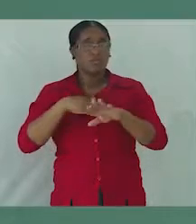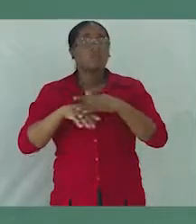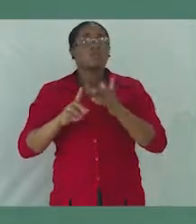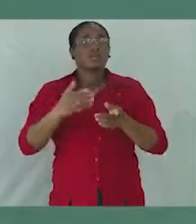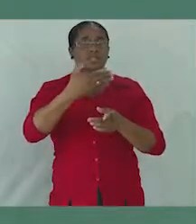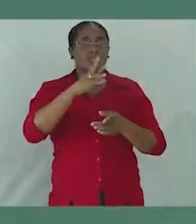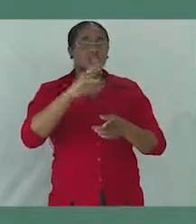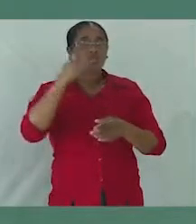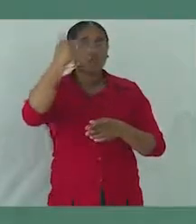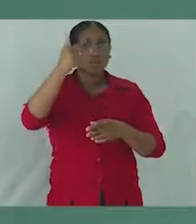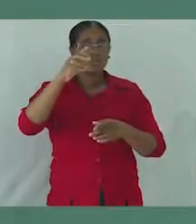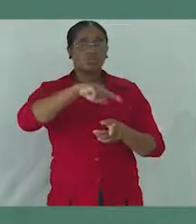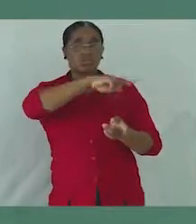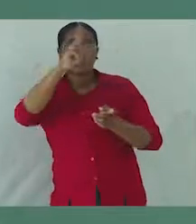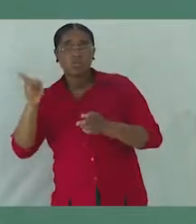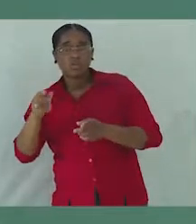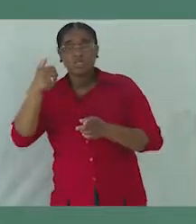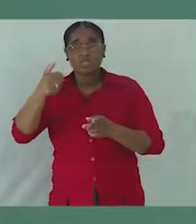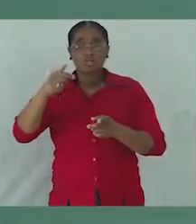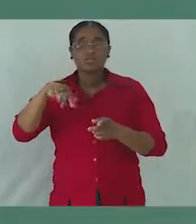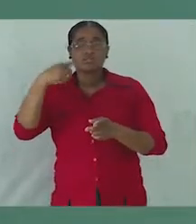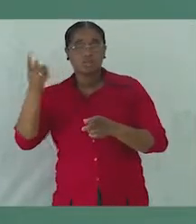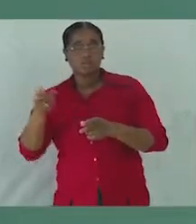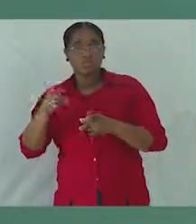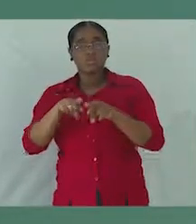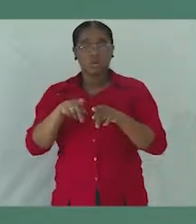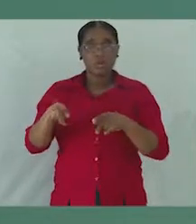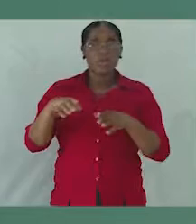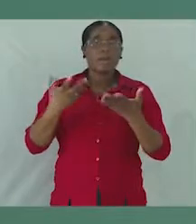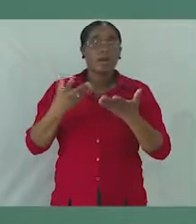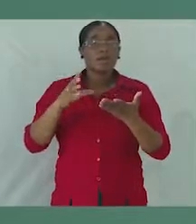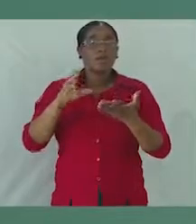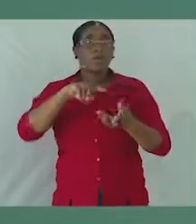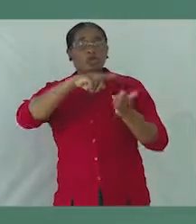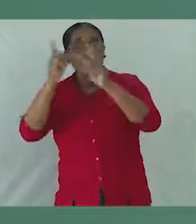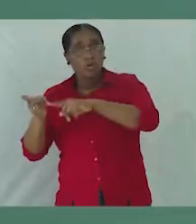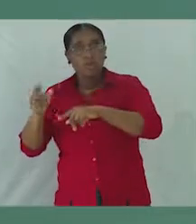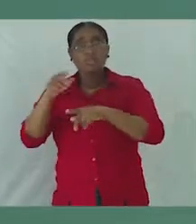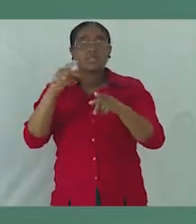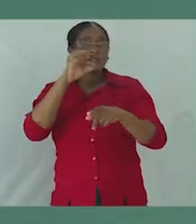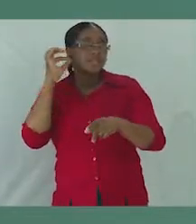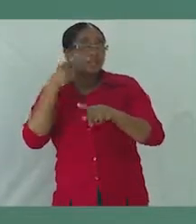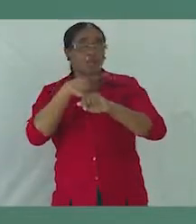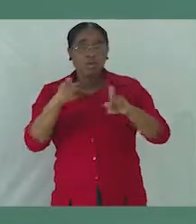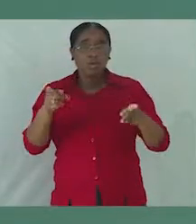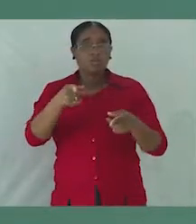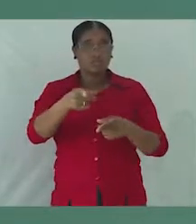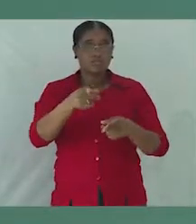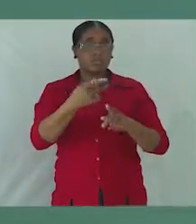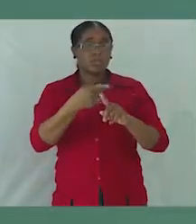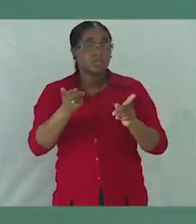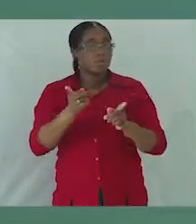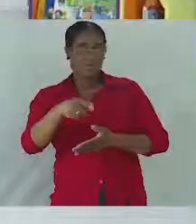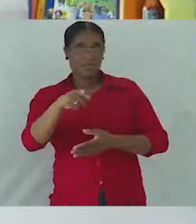7x², mandar o 5 para outro membro, mas quando muda de membro, muda de sinal. E aqui nós vamos